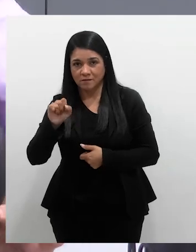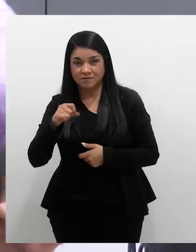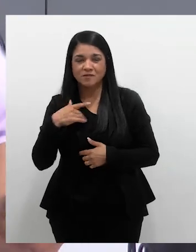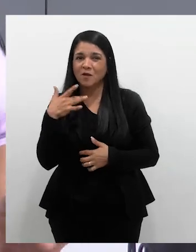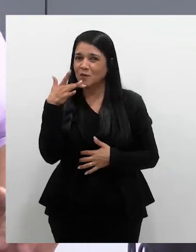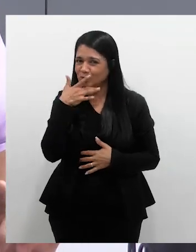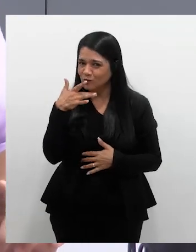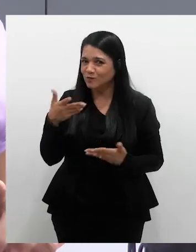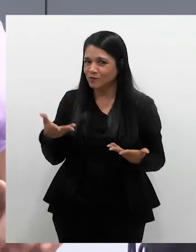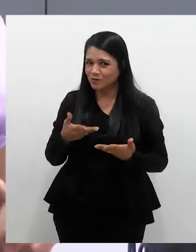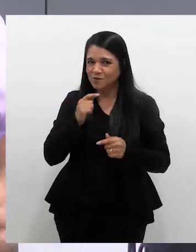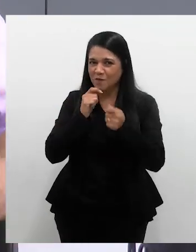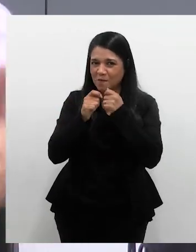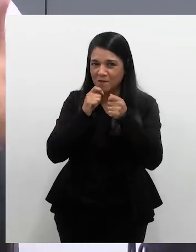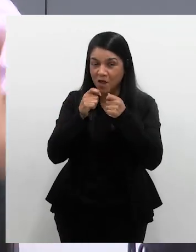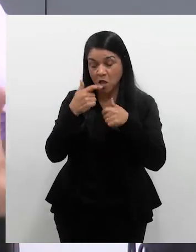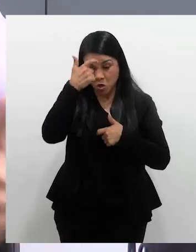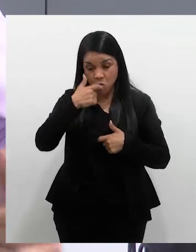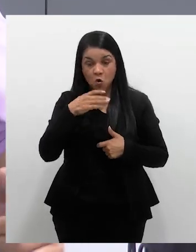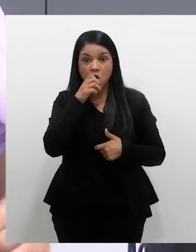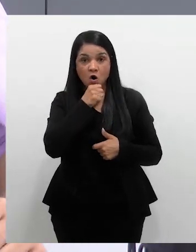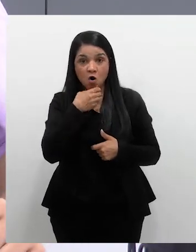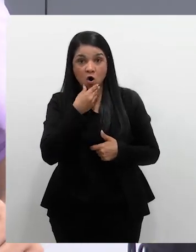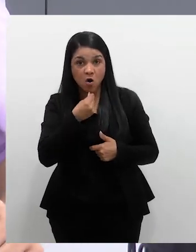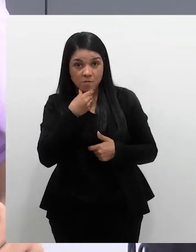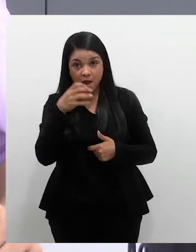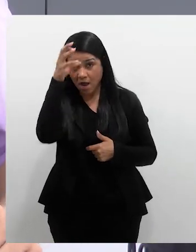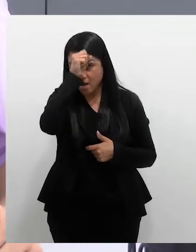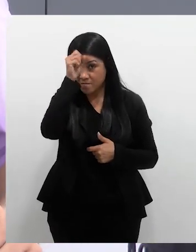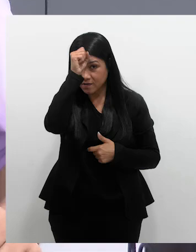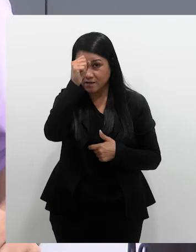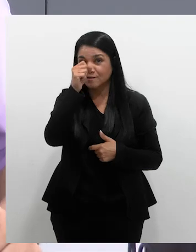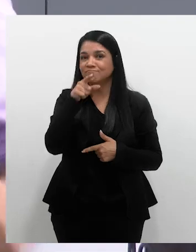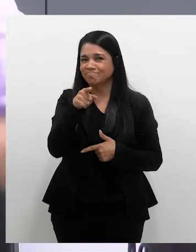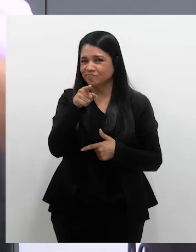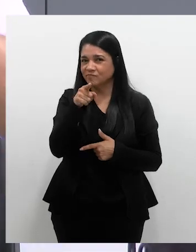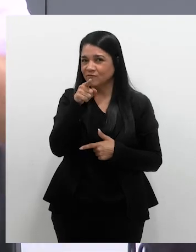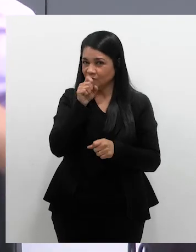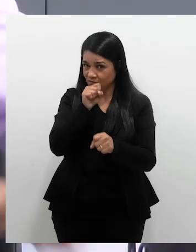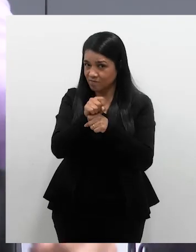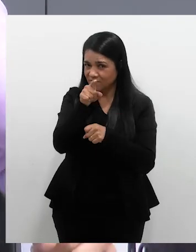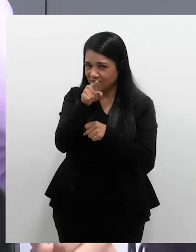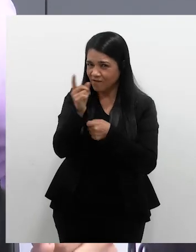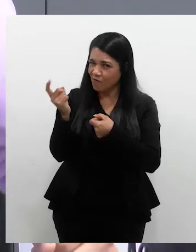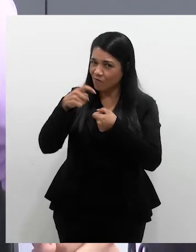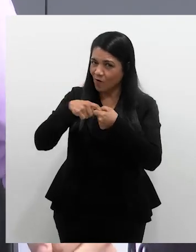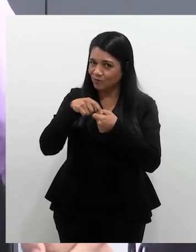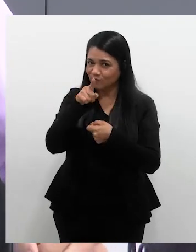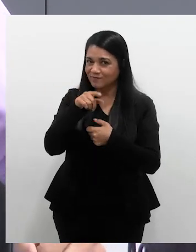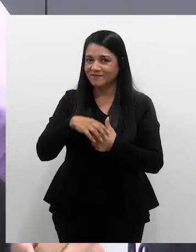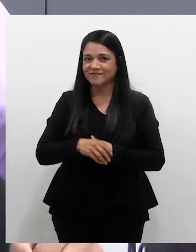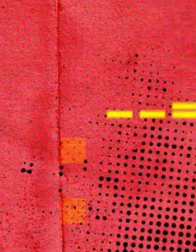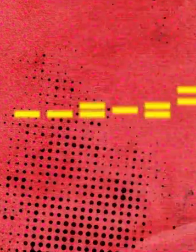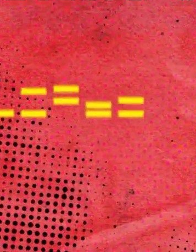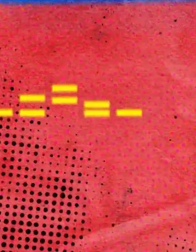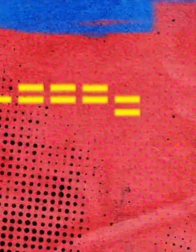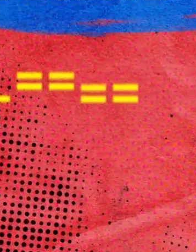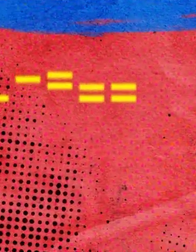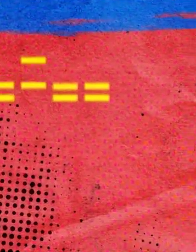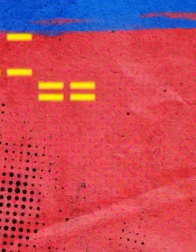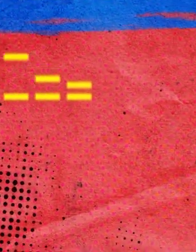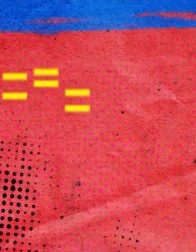o negócio aqui. E outra, eu como homem também tô aprendendo bastante. Não saia daí, a gente já volta.